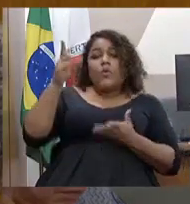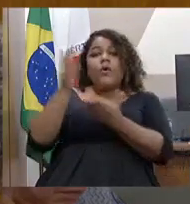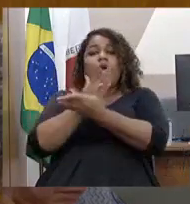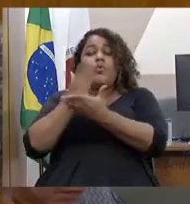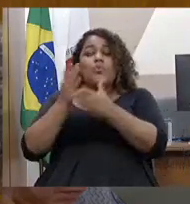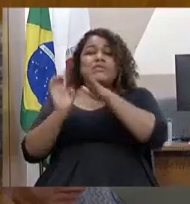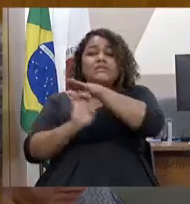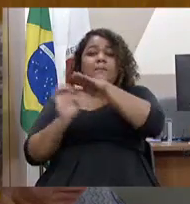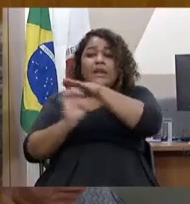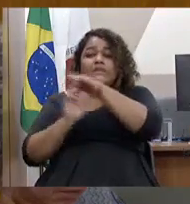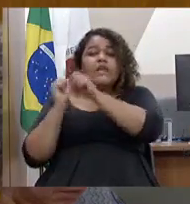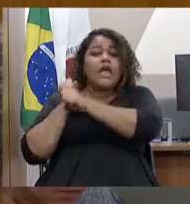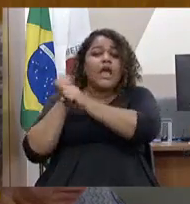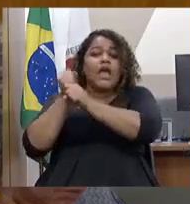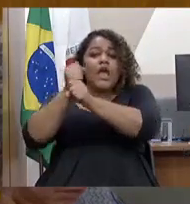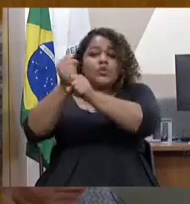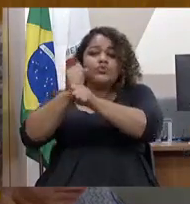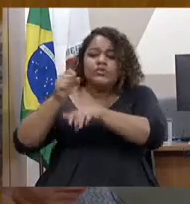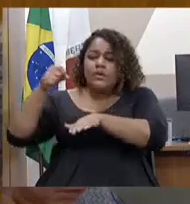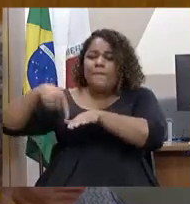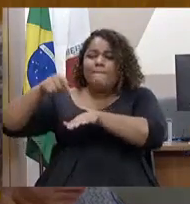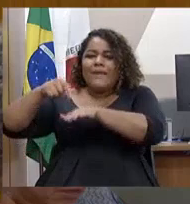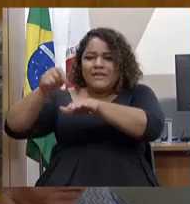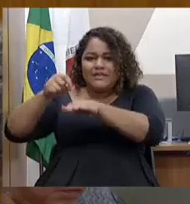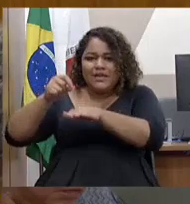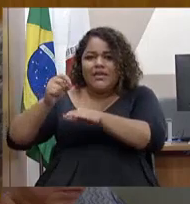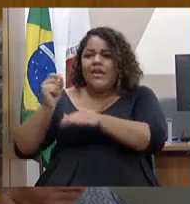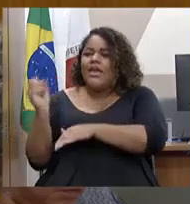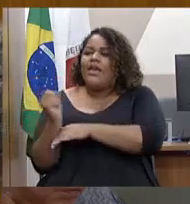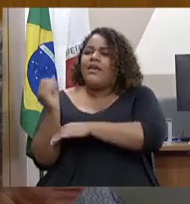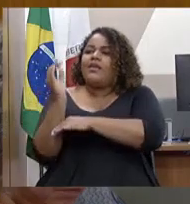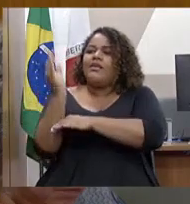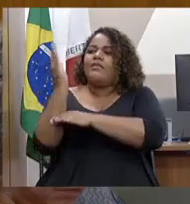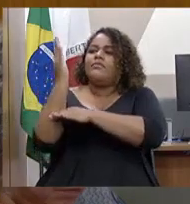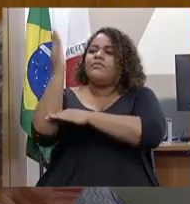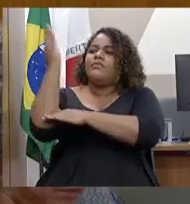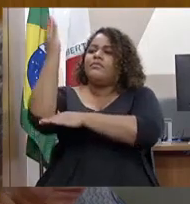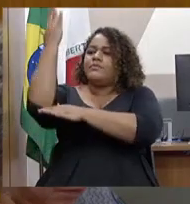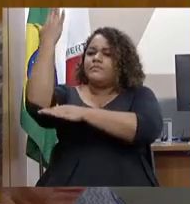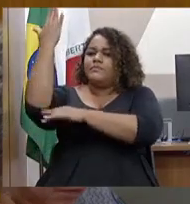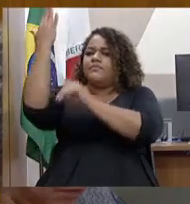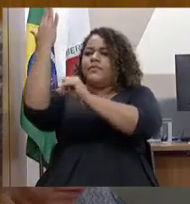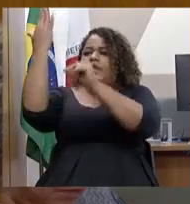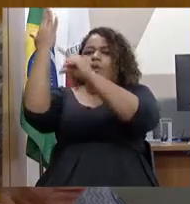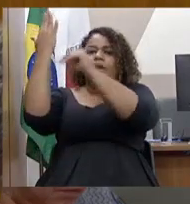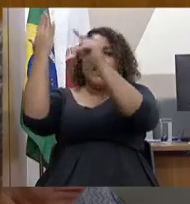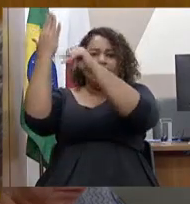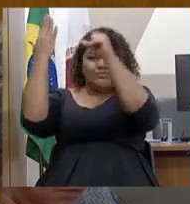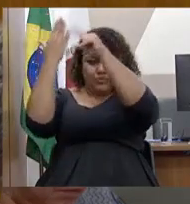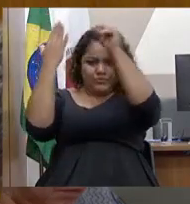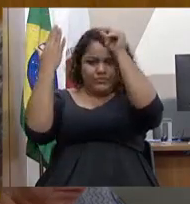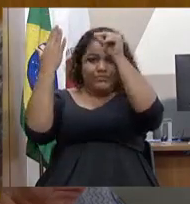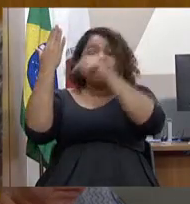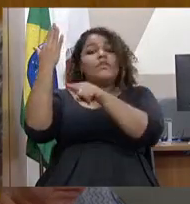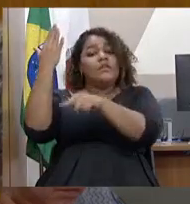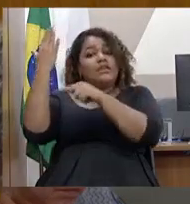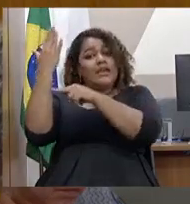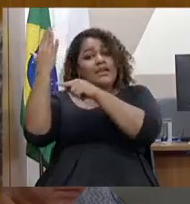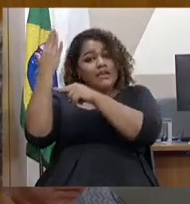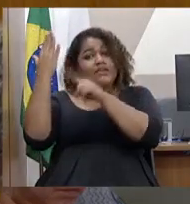eucalipto e o sindicato é rural não tem isso não pode acontecer se ela planta é um calibre ela tem procurar o sindicato aquela categoria